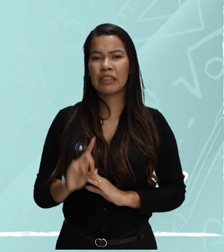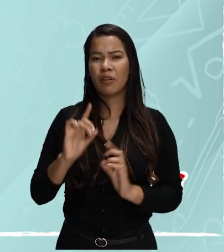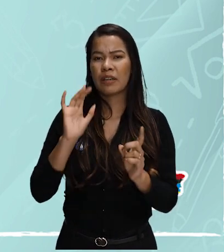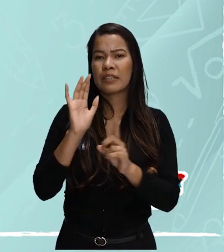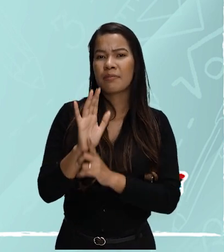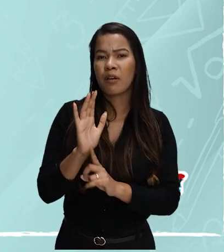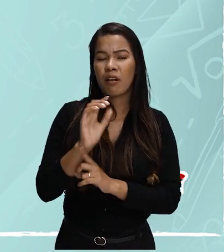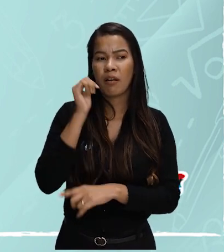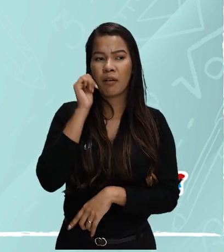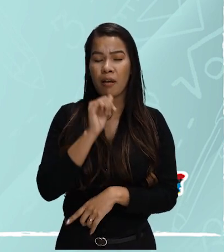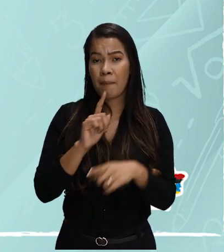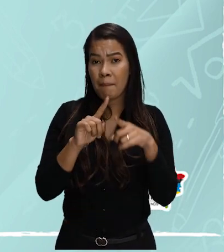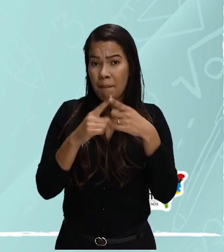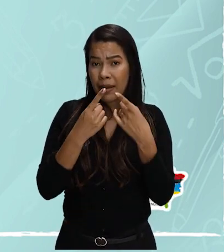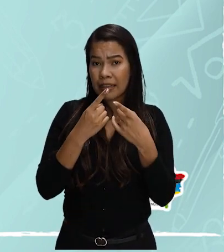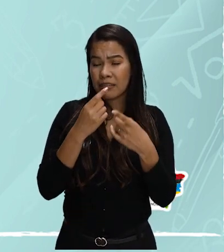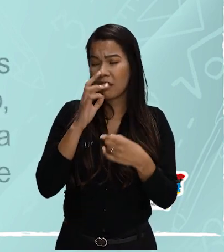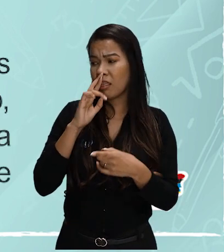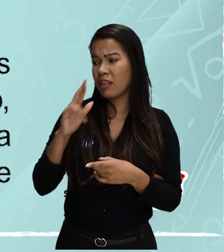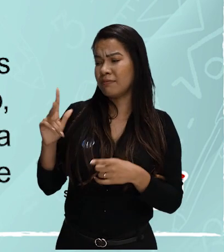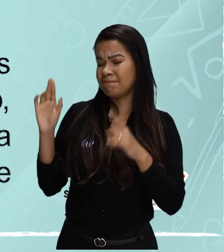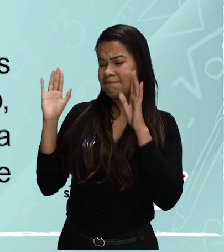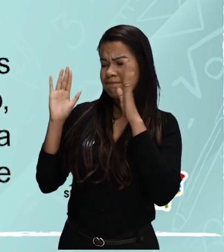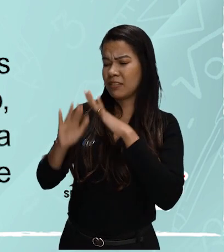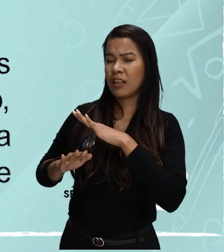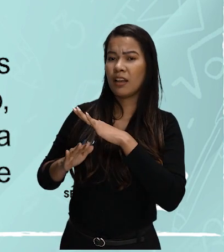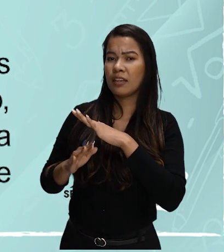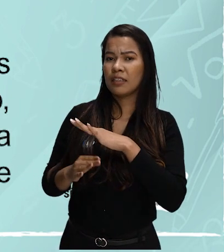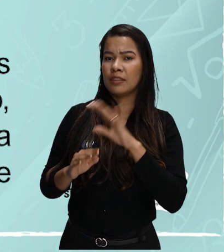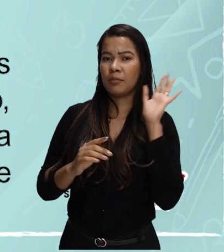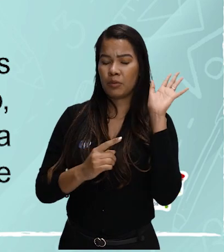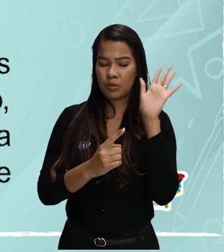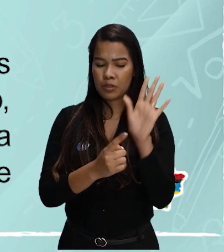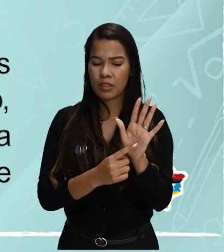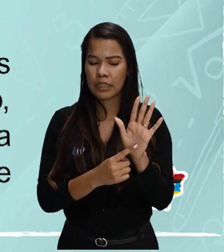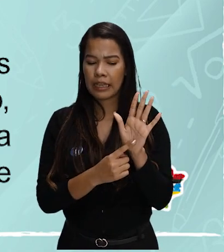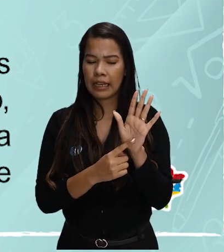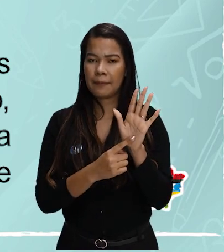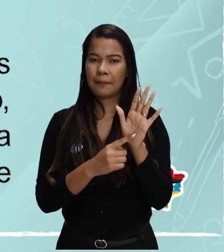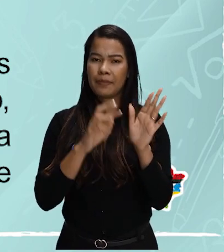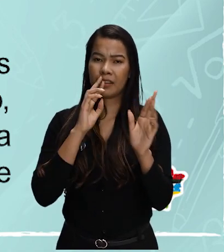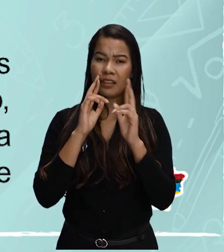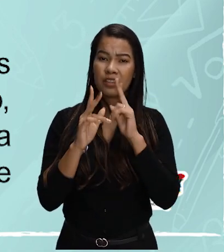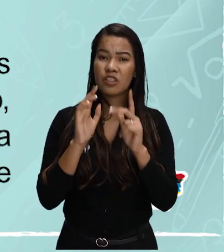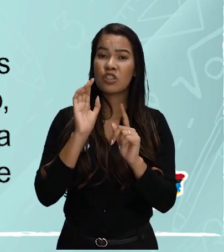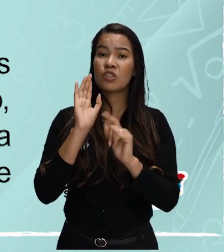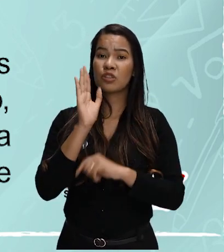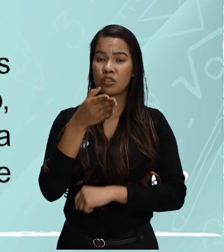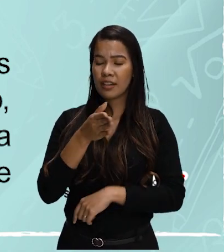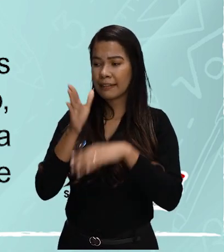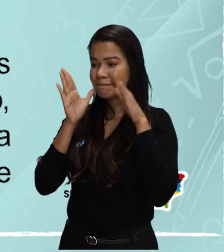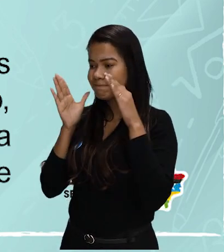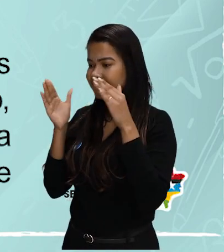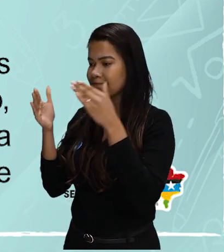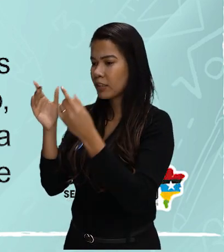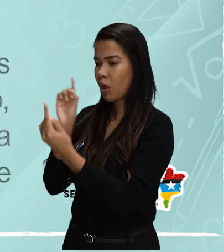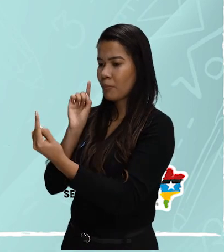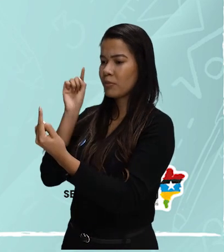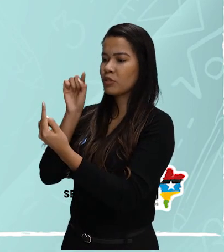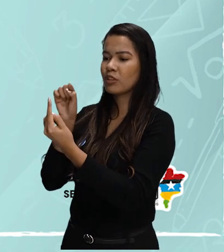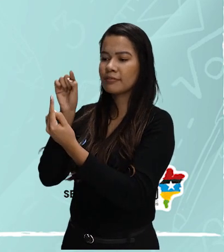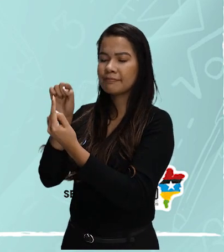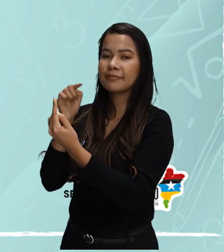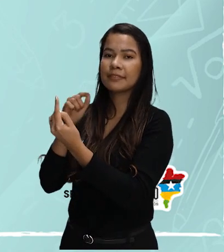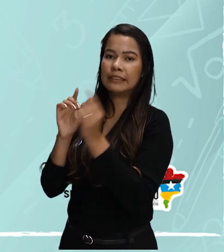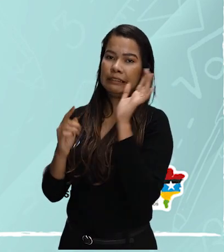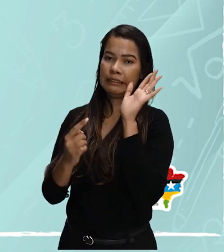mulher. Agora, na de maldizer, eu trouxe que a crítica já é direta, as palavras são chulas e expõe a pessoa amada. Eu